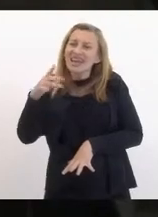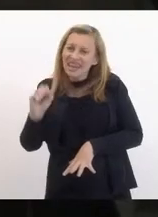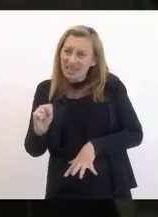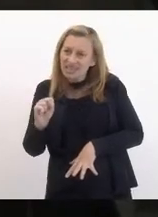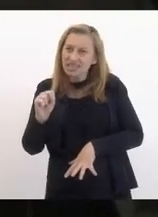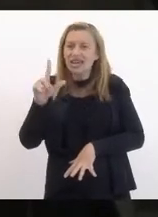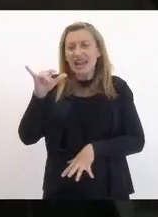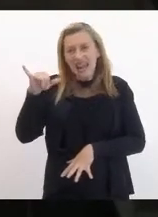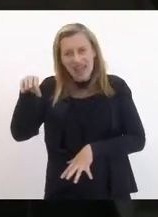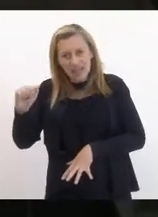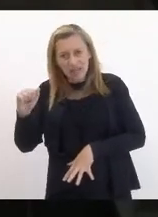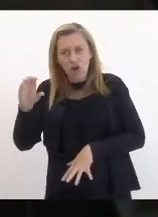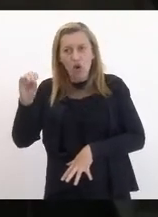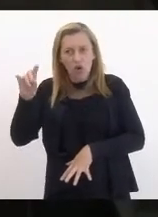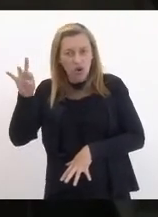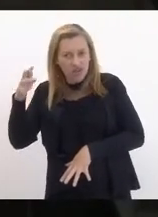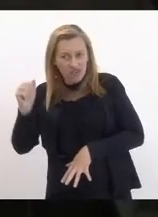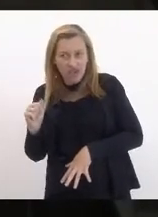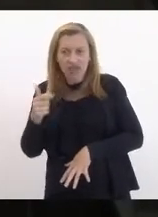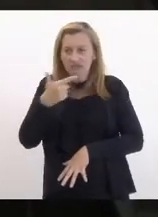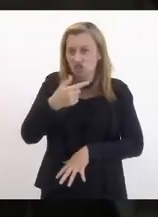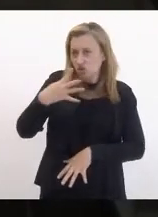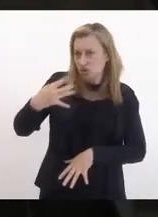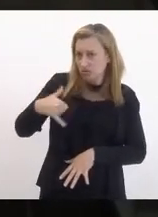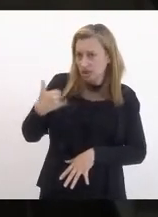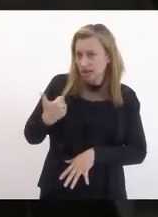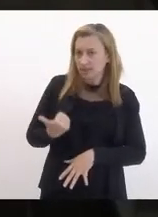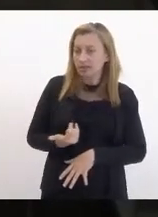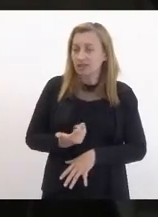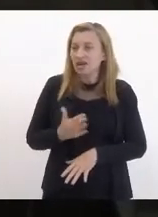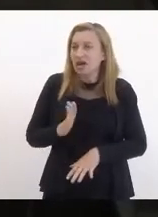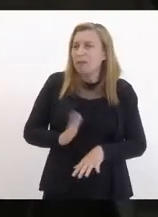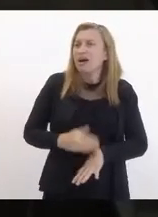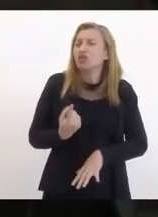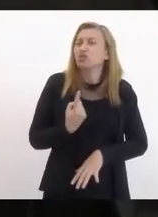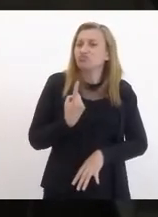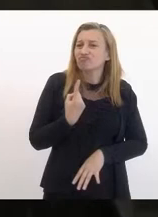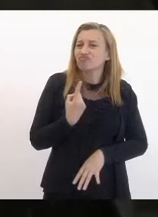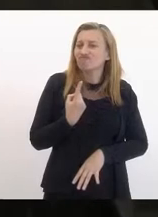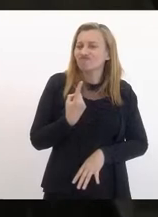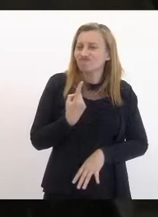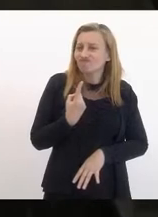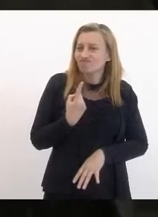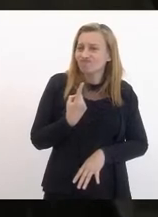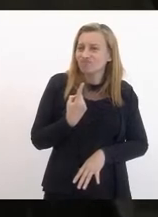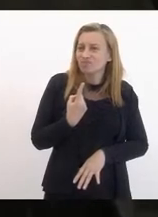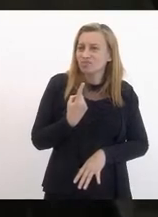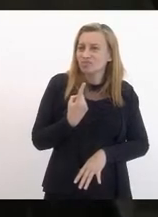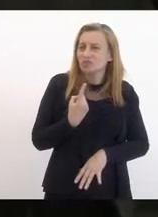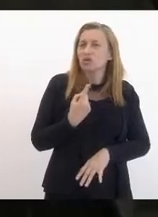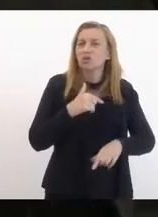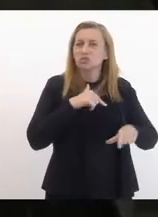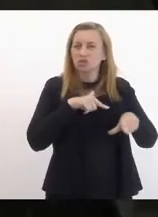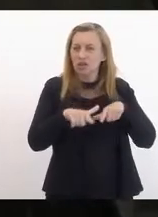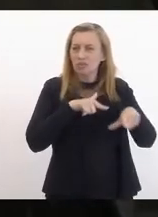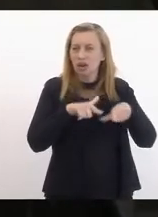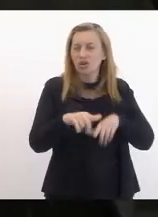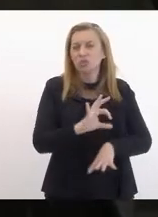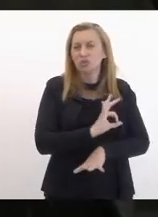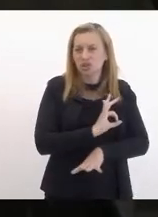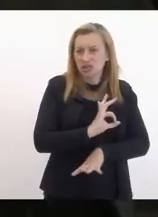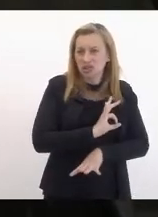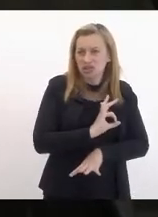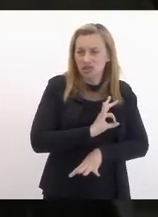de Oliveira, 24 anos, é mais uma vítima das operações policiais